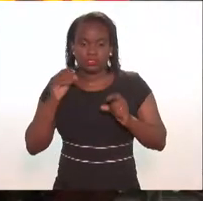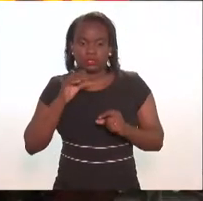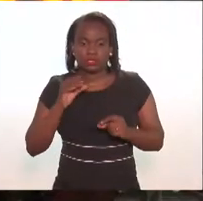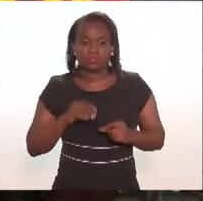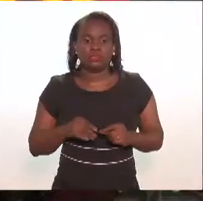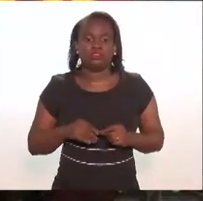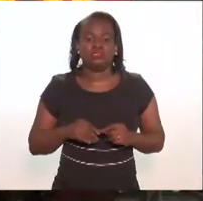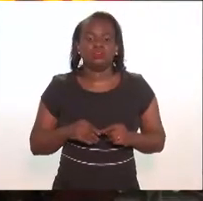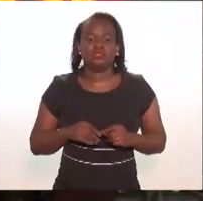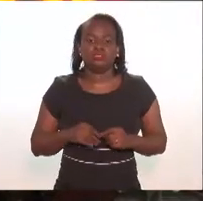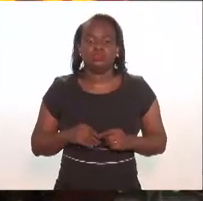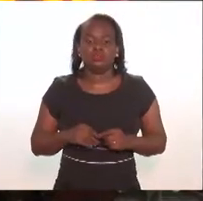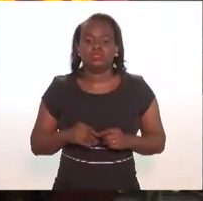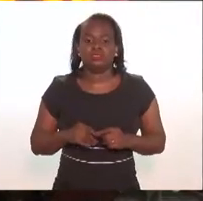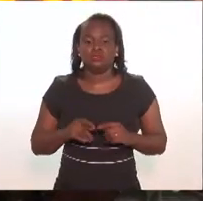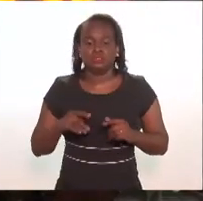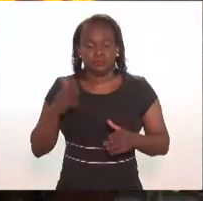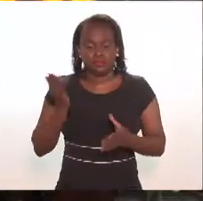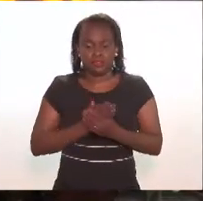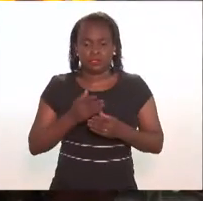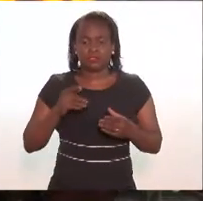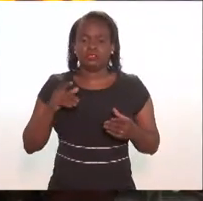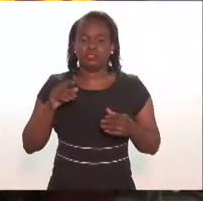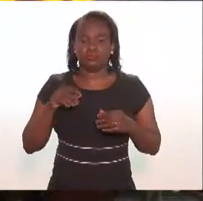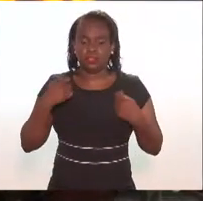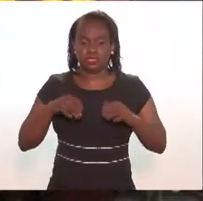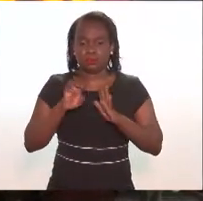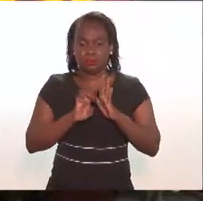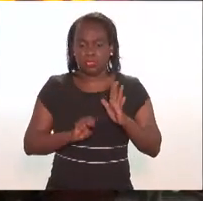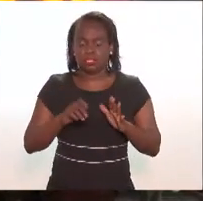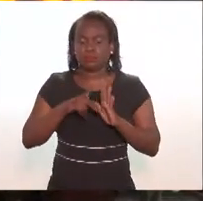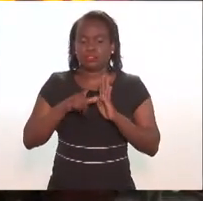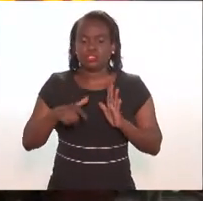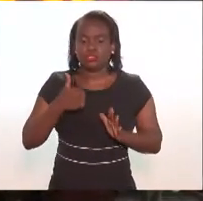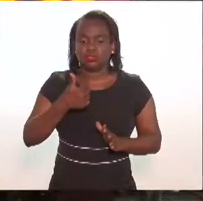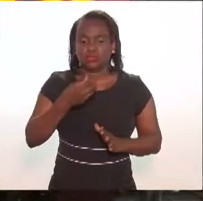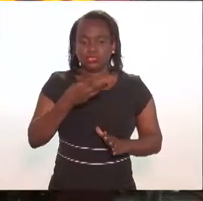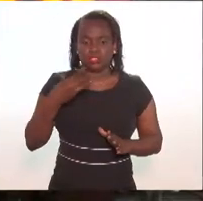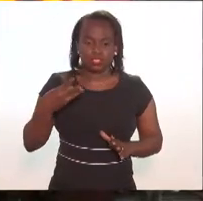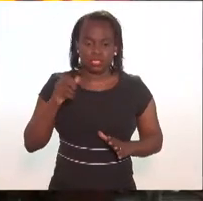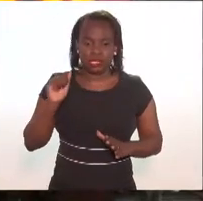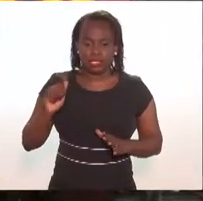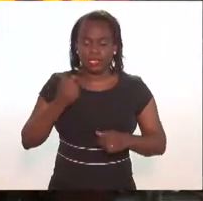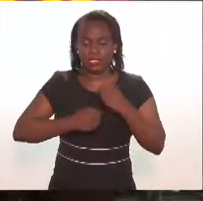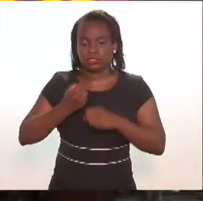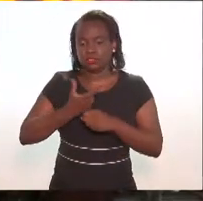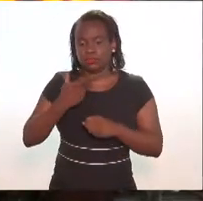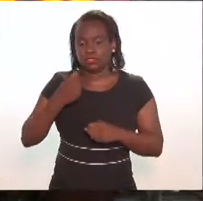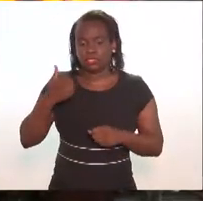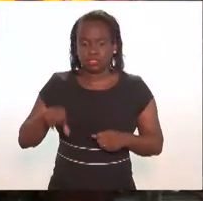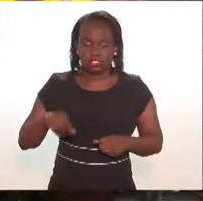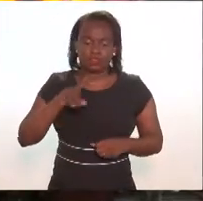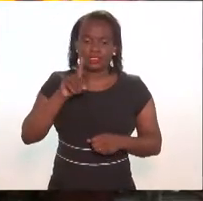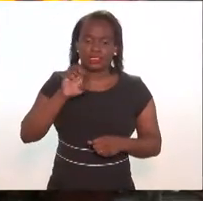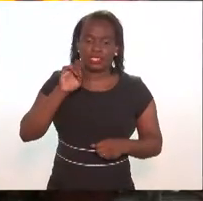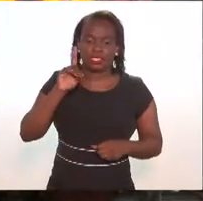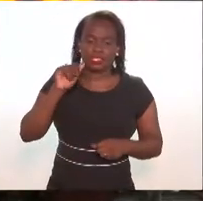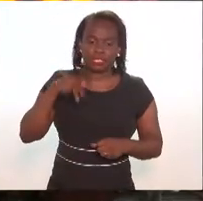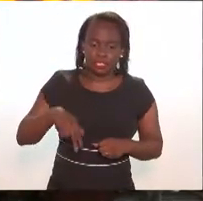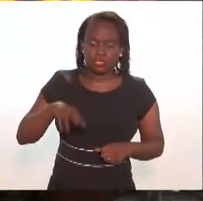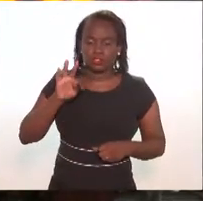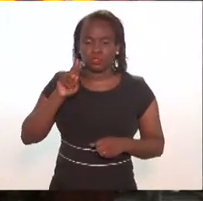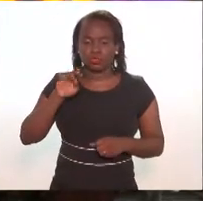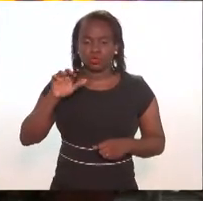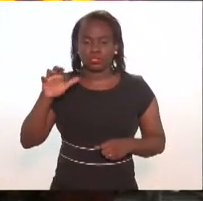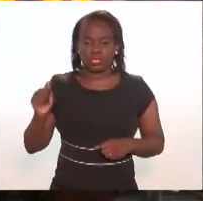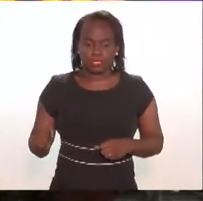segunda discussão, redação do vencido, assim emendado. Projeto de lei 133-A de 2019, de autoria dos deputados Zeidan e Gustavo Tutuca,